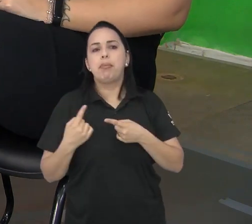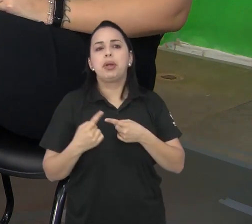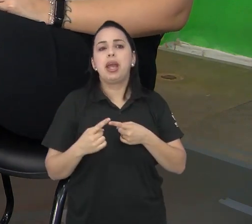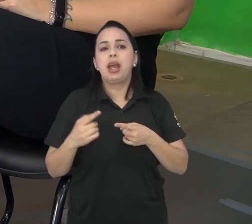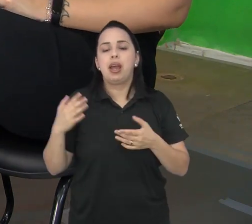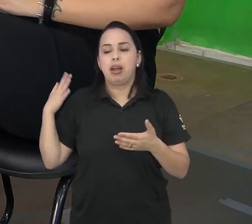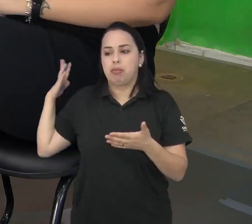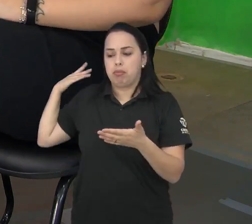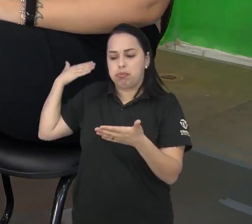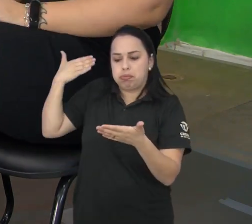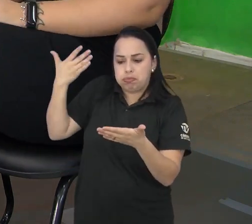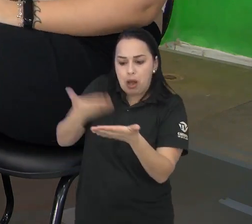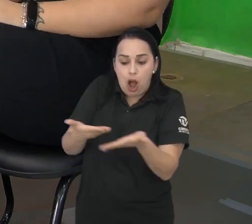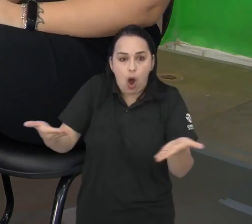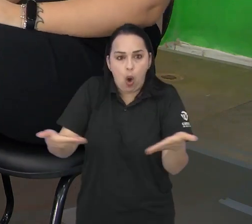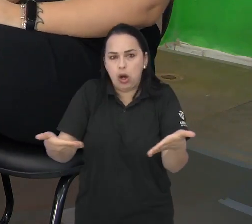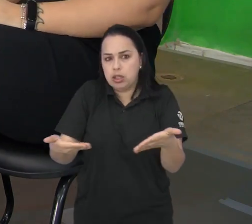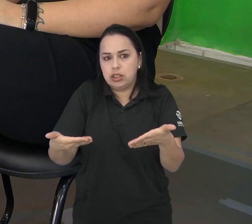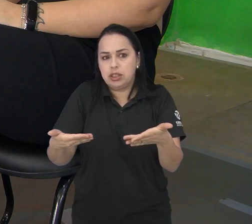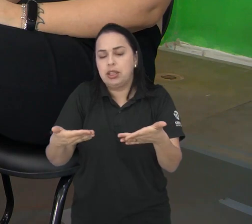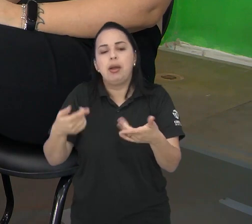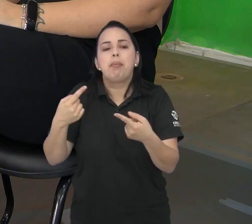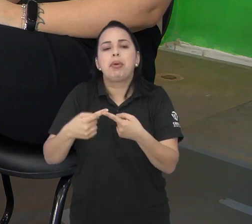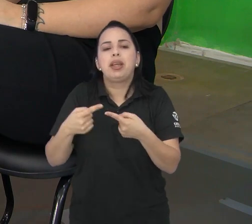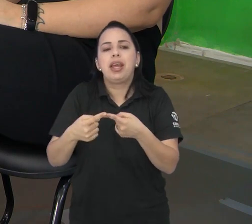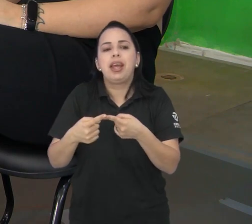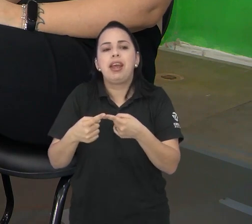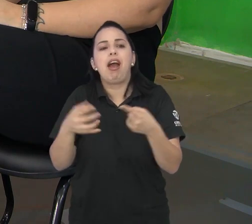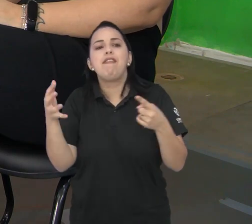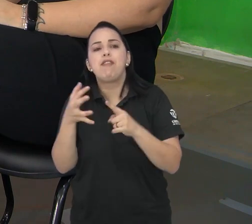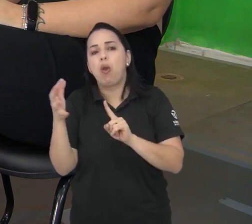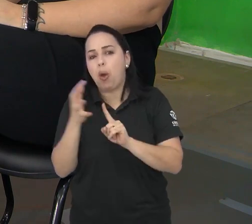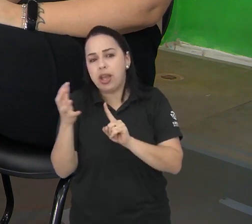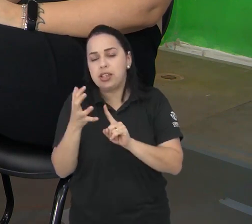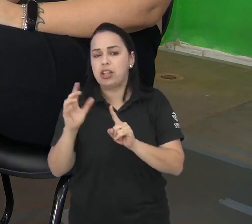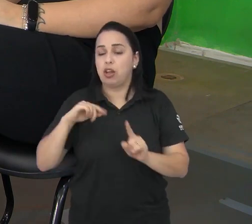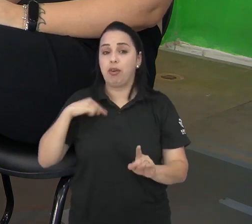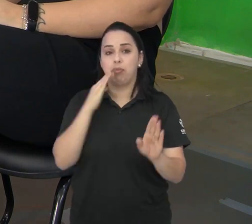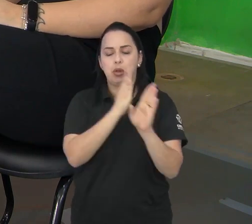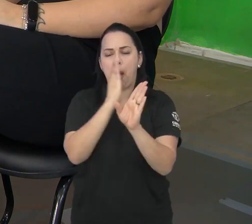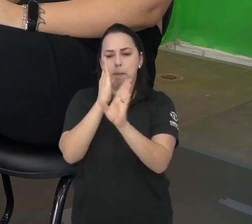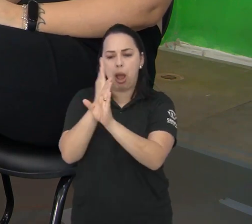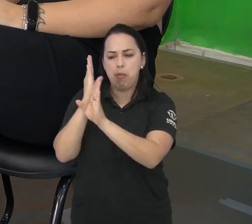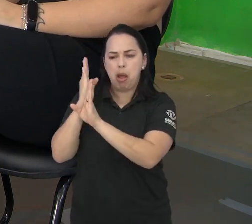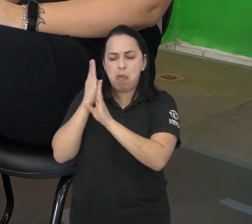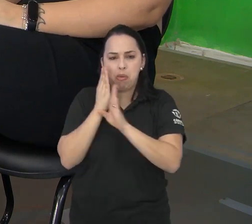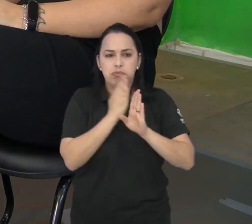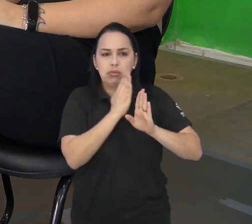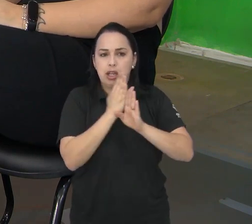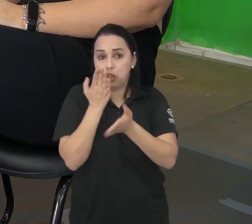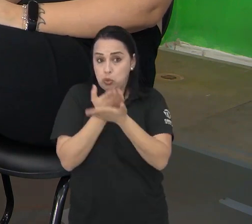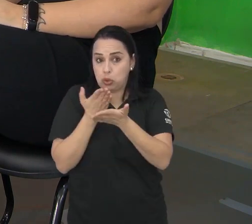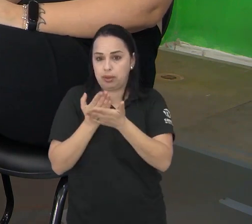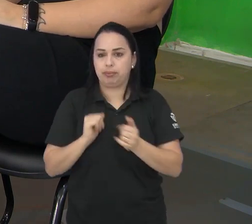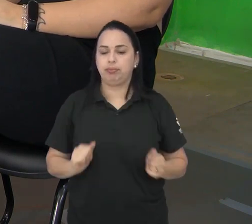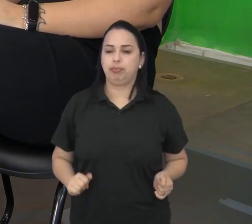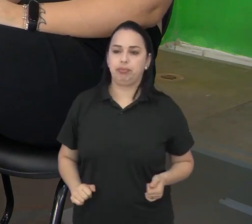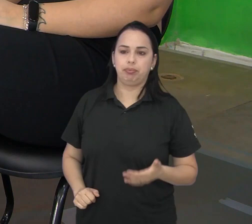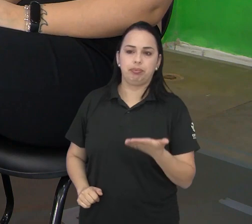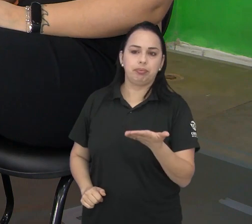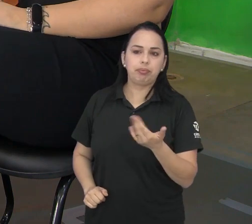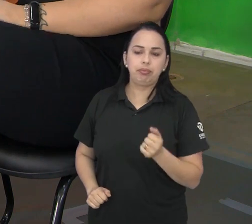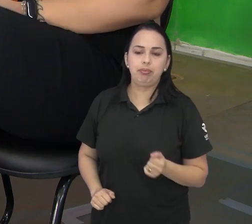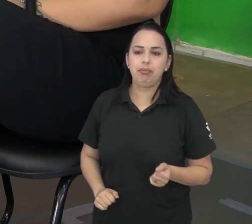o porquê da música hoje, porquê é assim, entendeu? Esses fundamentos. E a gente vai descobrindo isso e